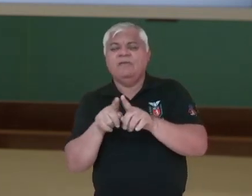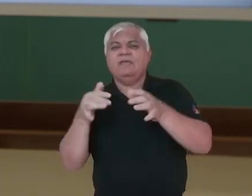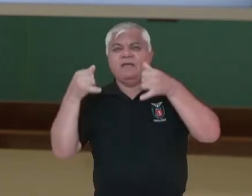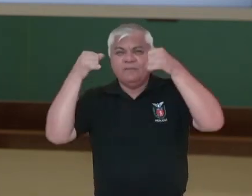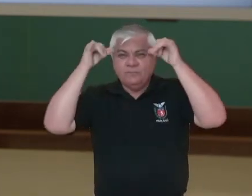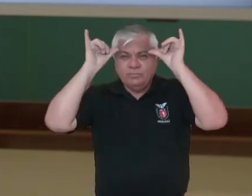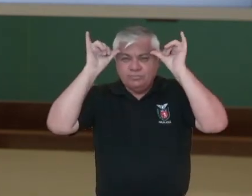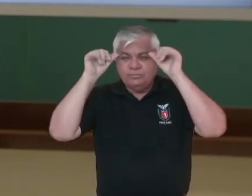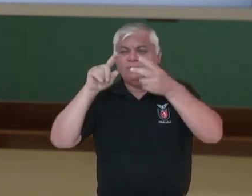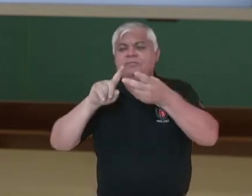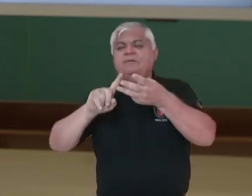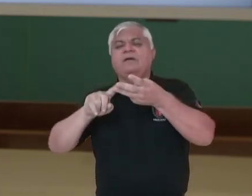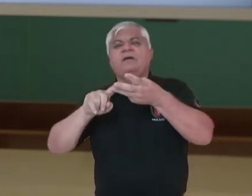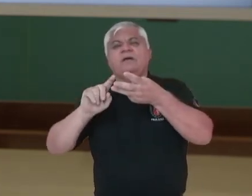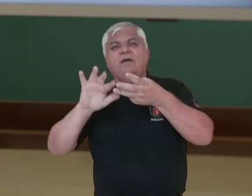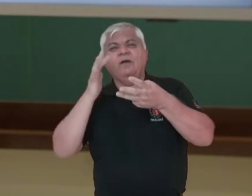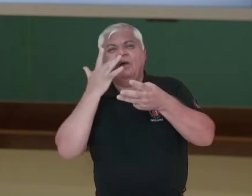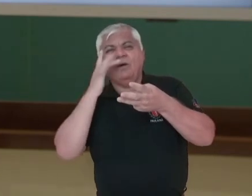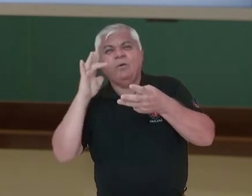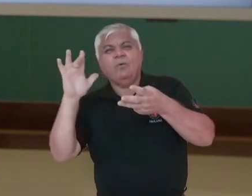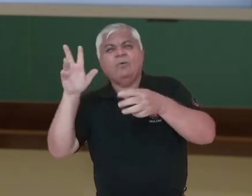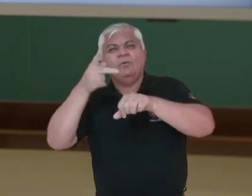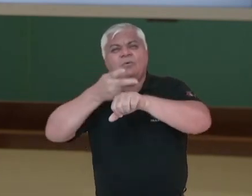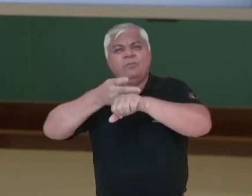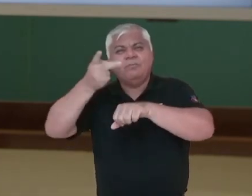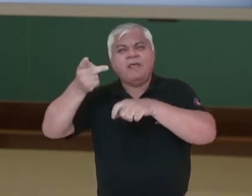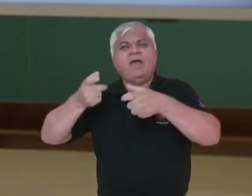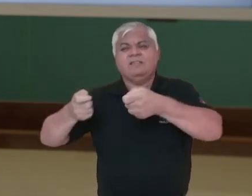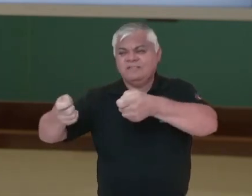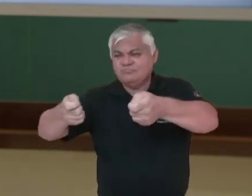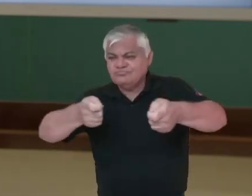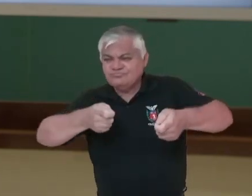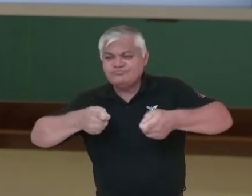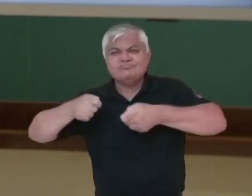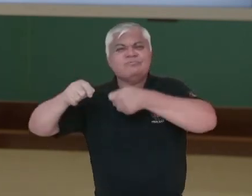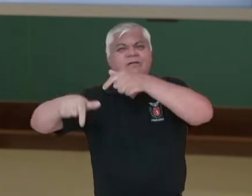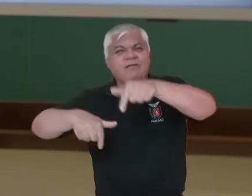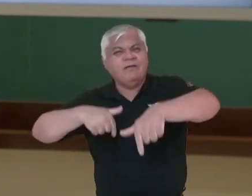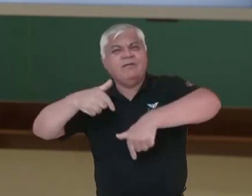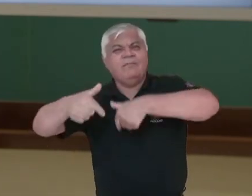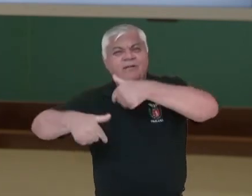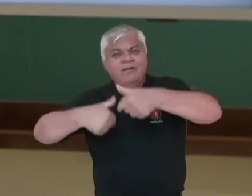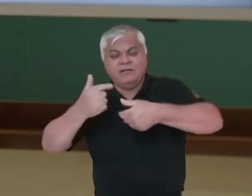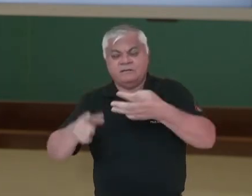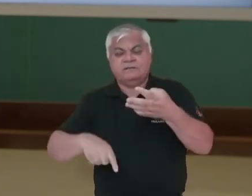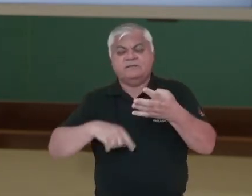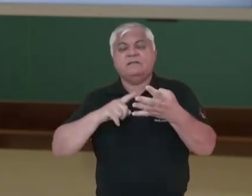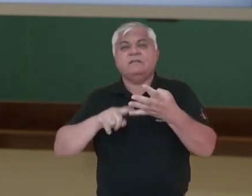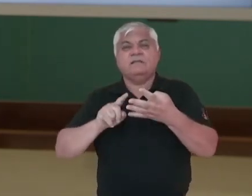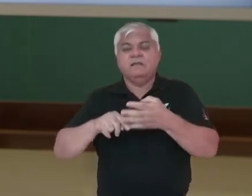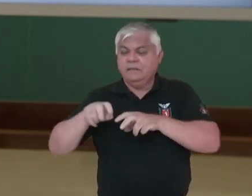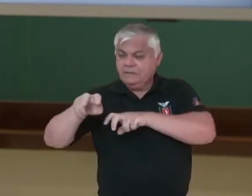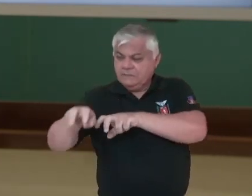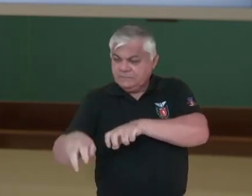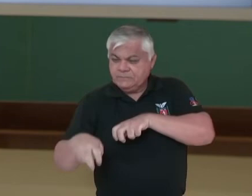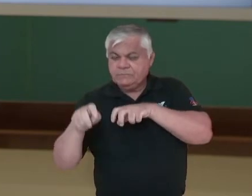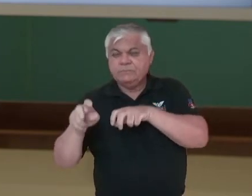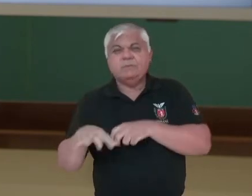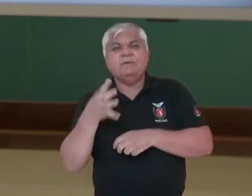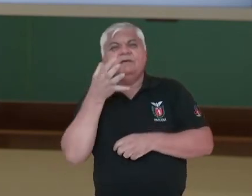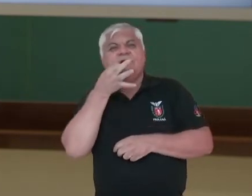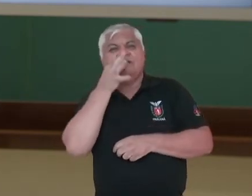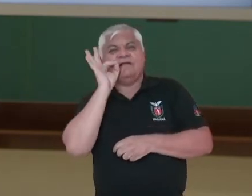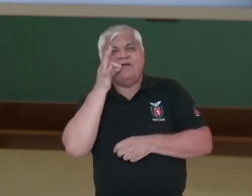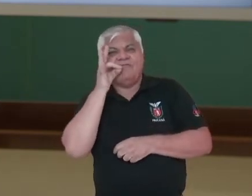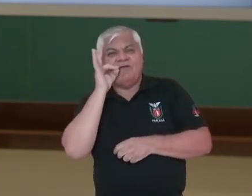a mineração, que depois se desenvolve ali na porção mais central, o cultivo do café, que vai se desenvolver na região